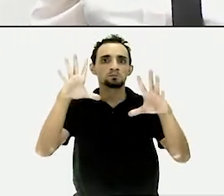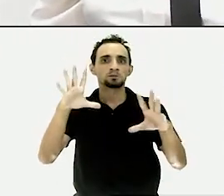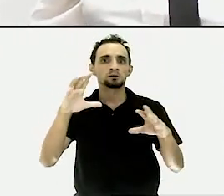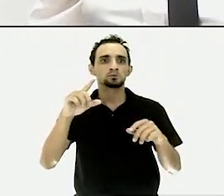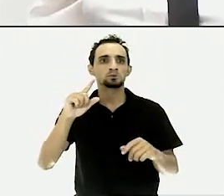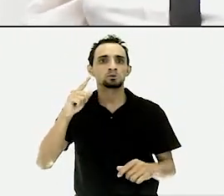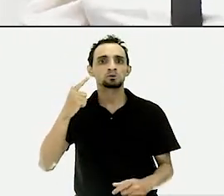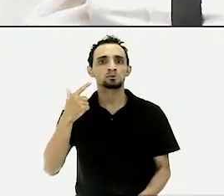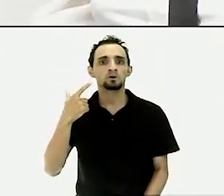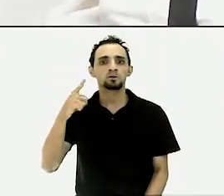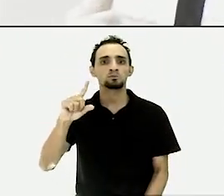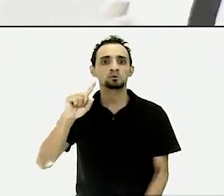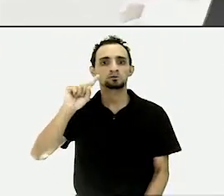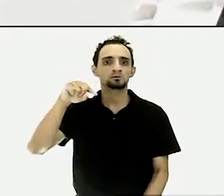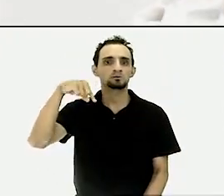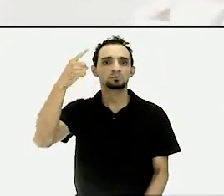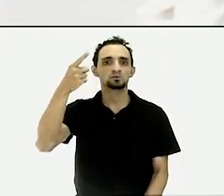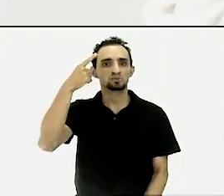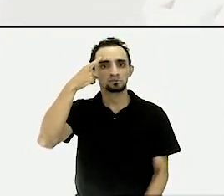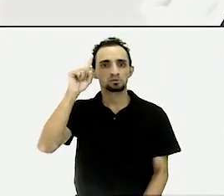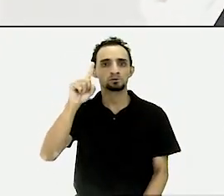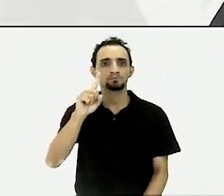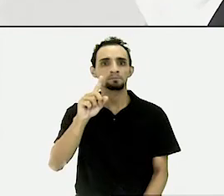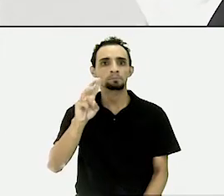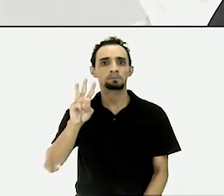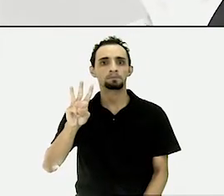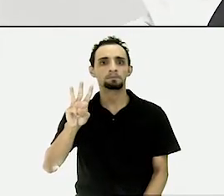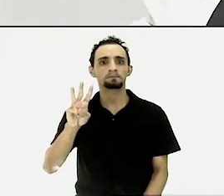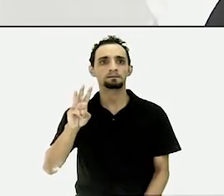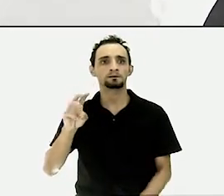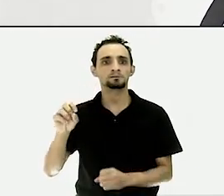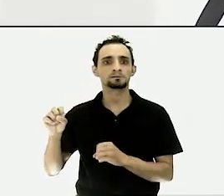gente precisa sempre na Câmara. Esses dias